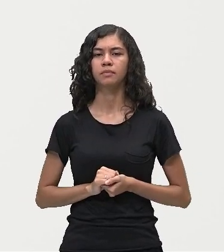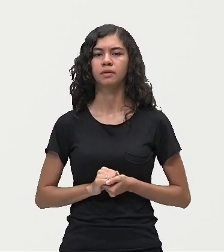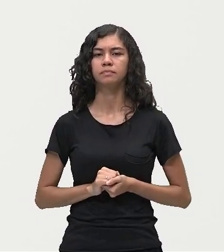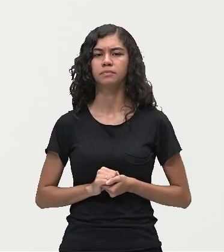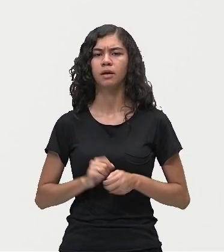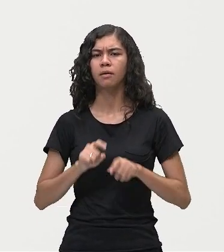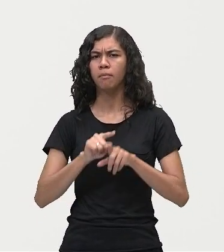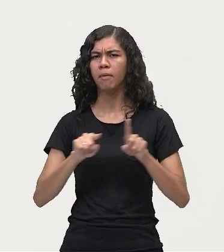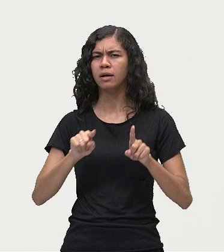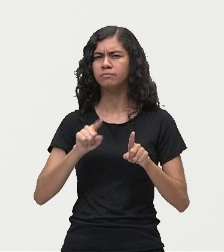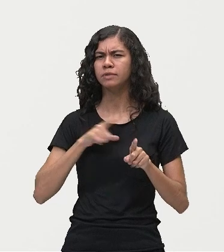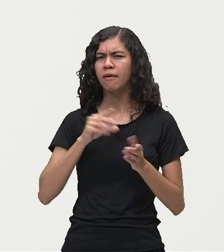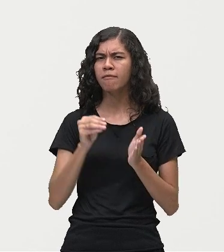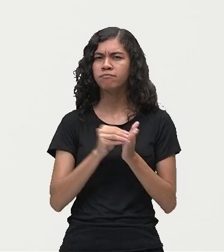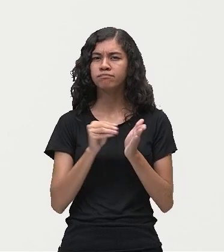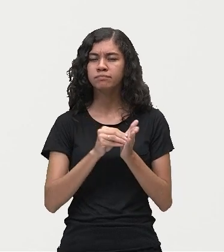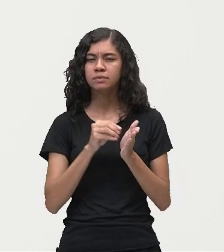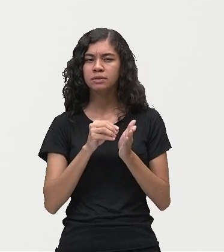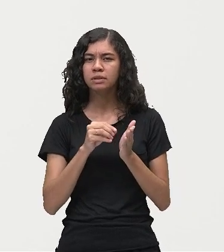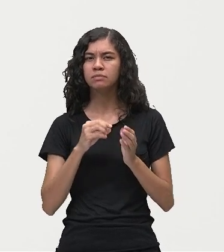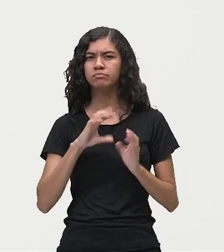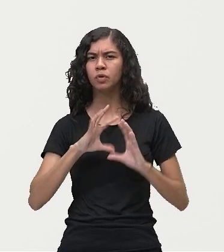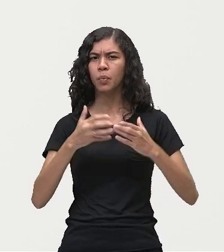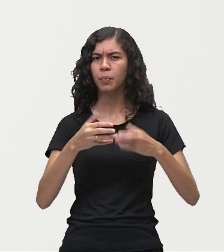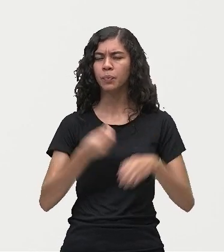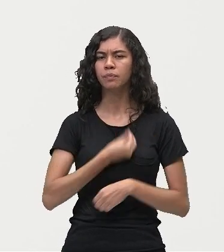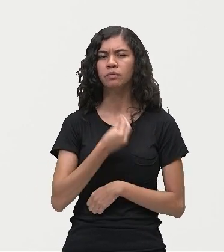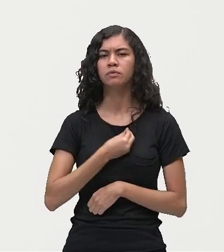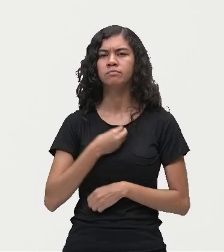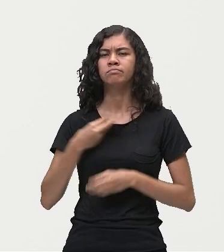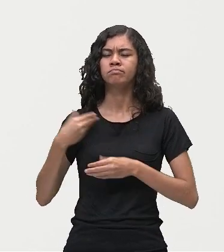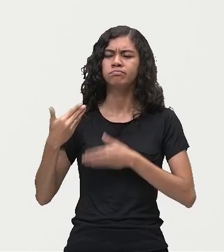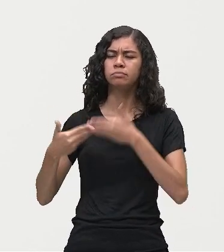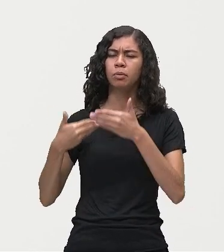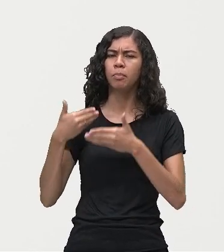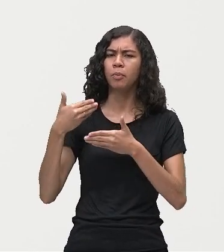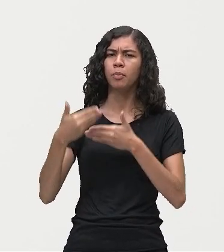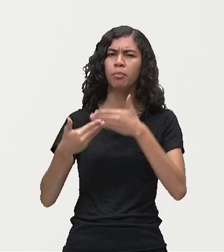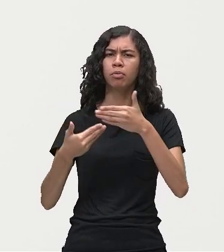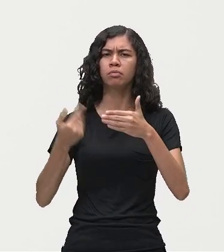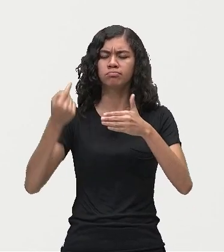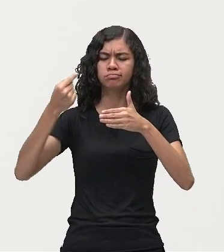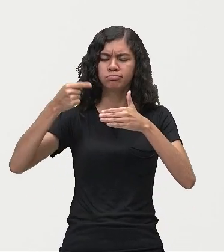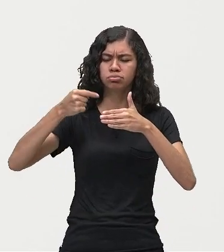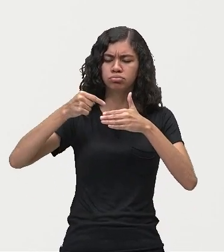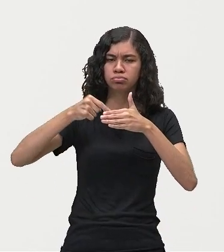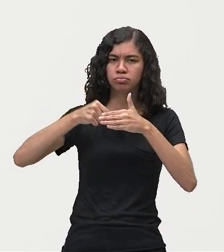de seres vivos foram, ao longo de milhões de anos, sendo soterrados.